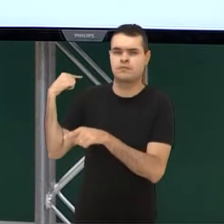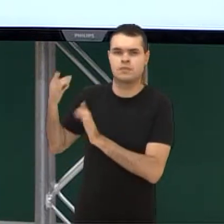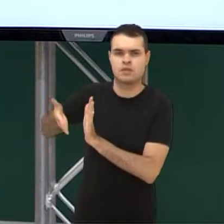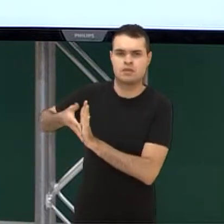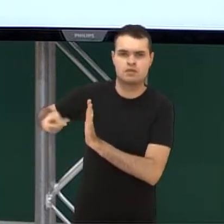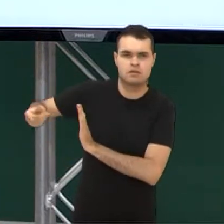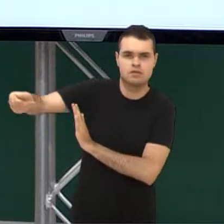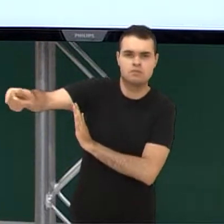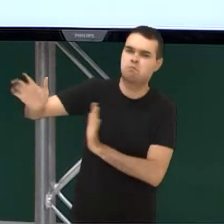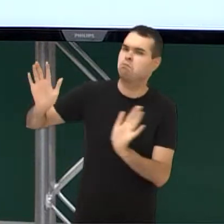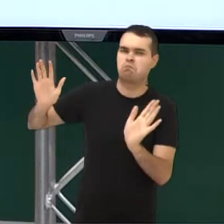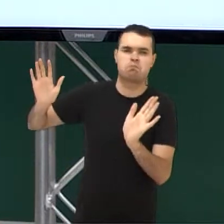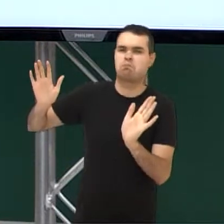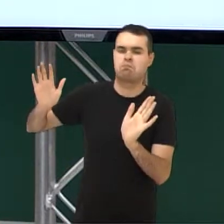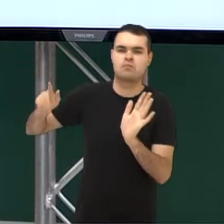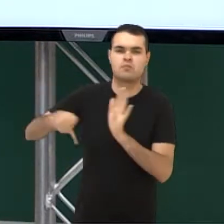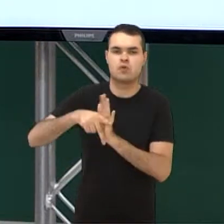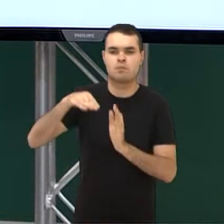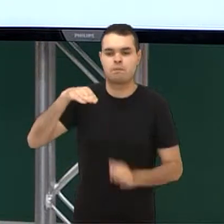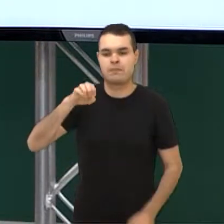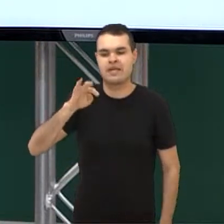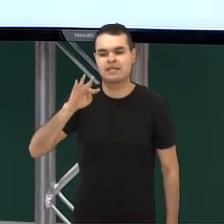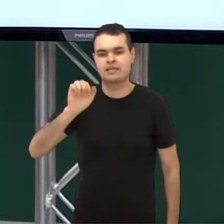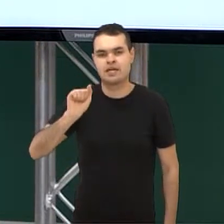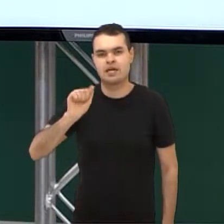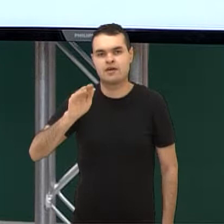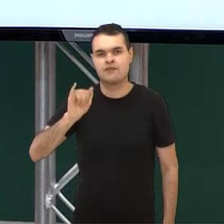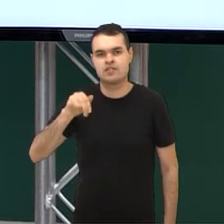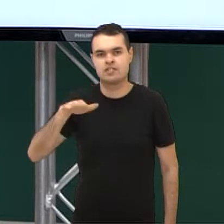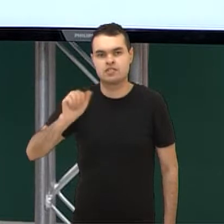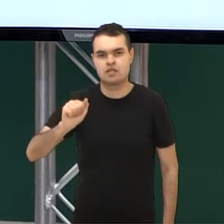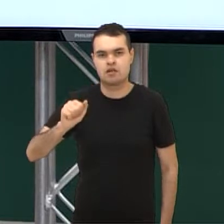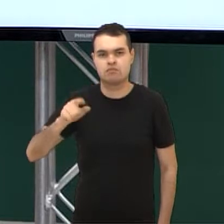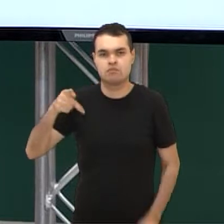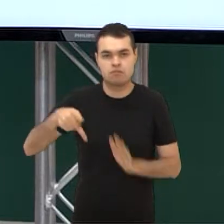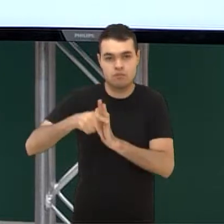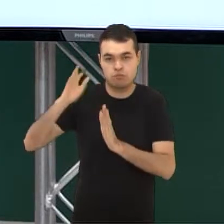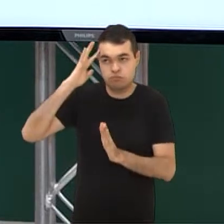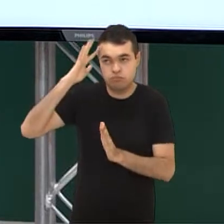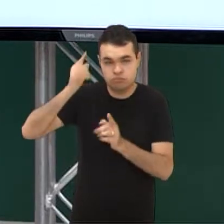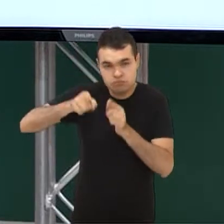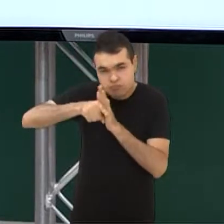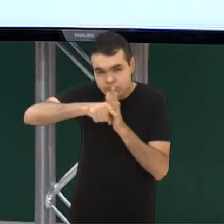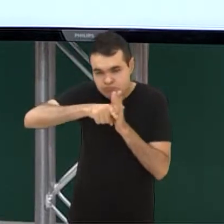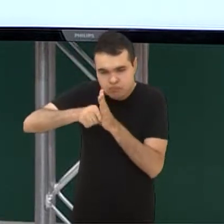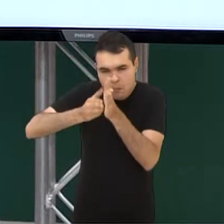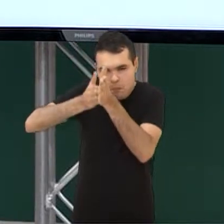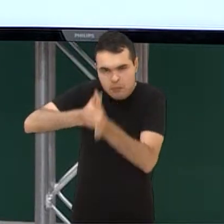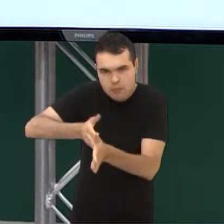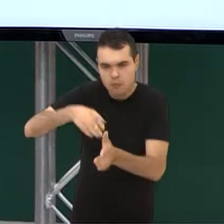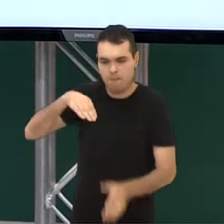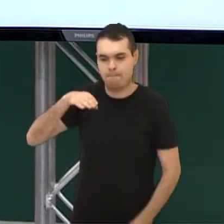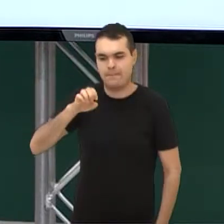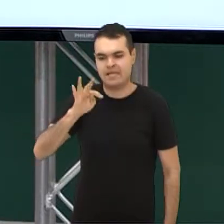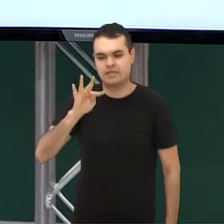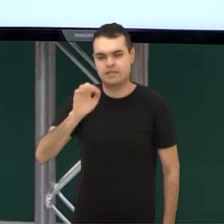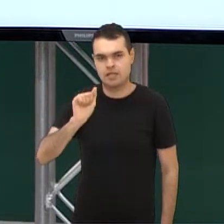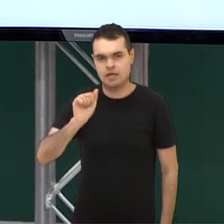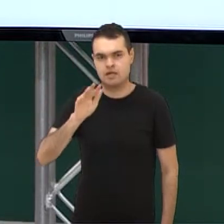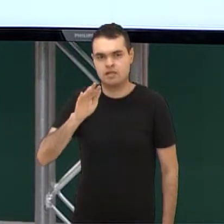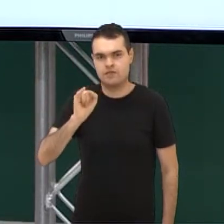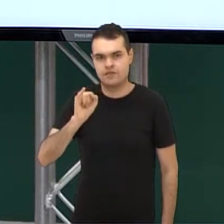na filosofia, que é a metafísica. Isso é muito importante a gente parar um pouquinho aqui e explicar esse